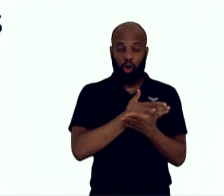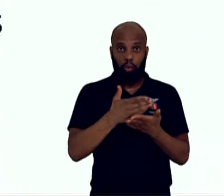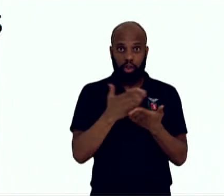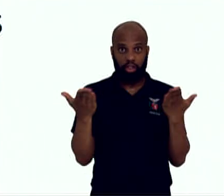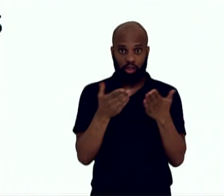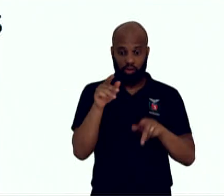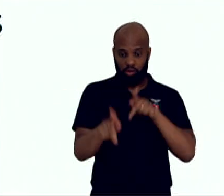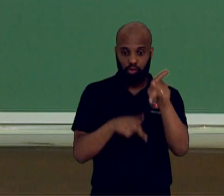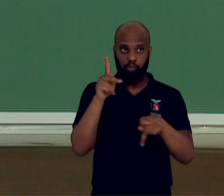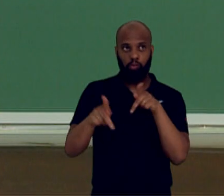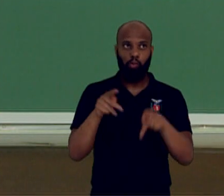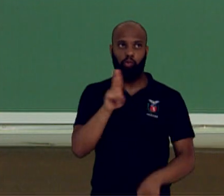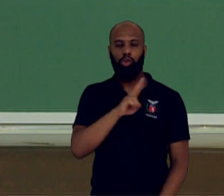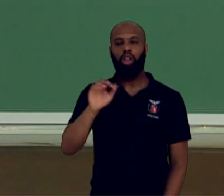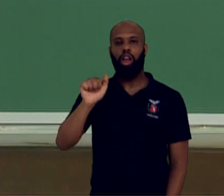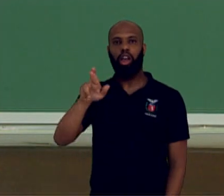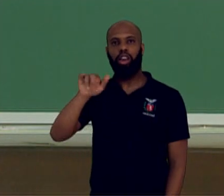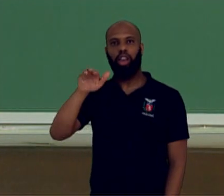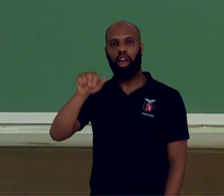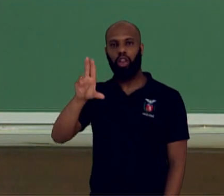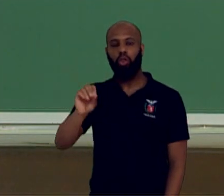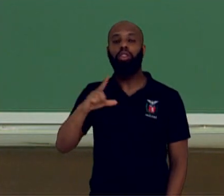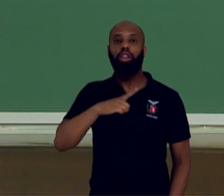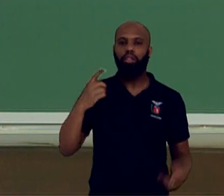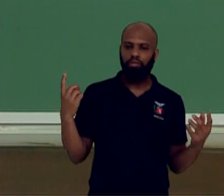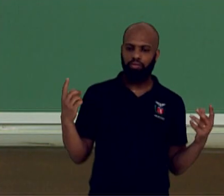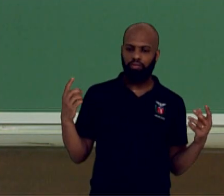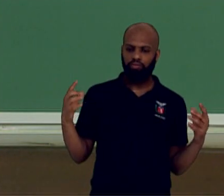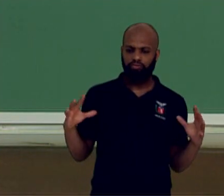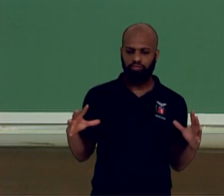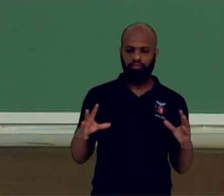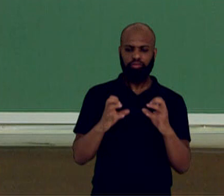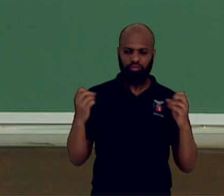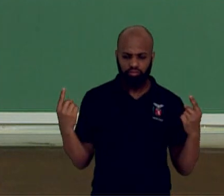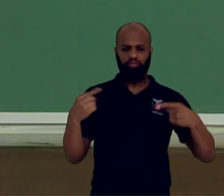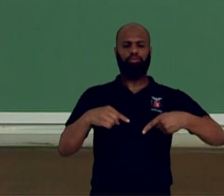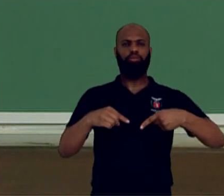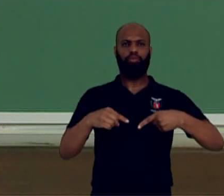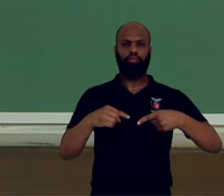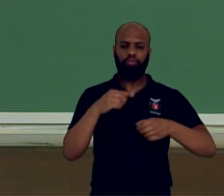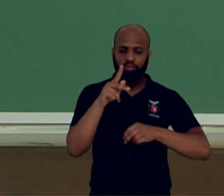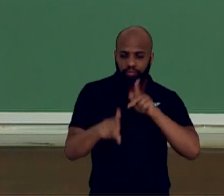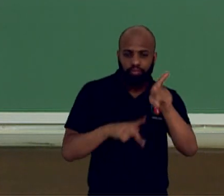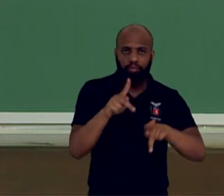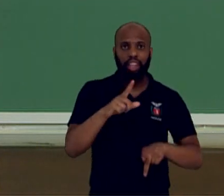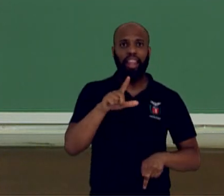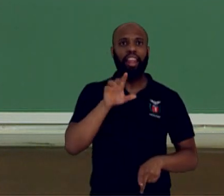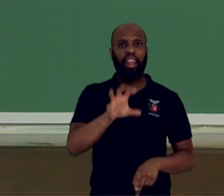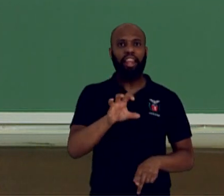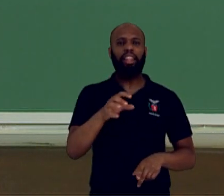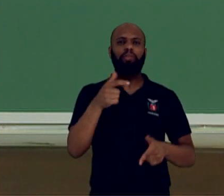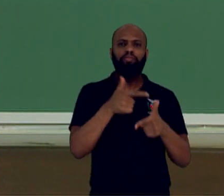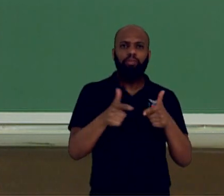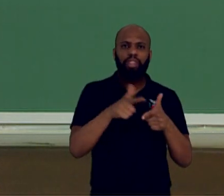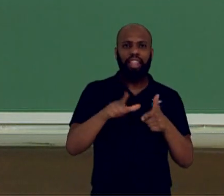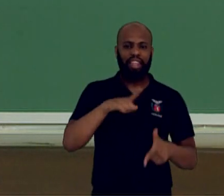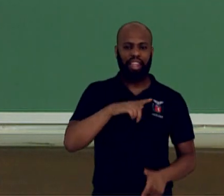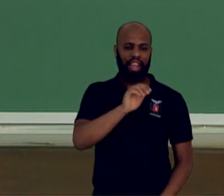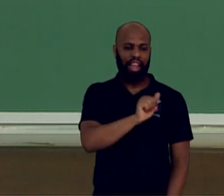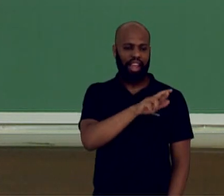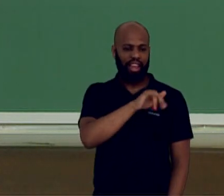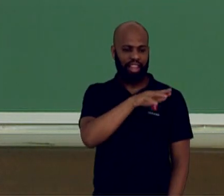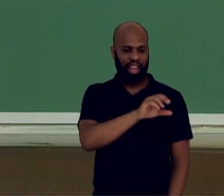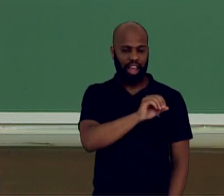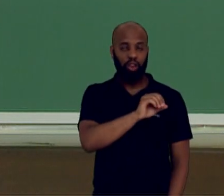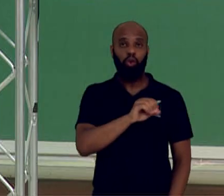ariano, que entra em conflitos com os povos nativos que estavam naquele lugar. Desses conflitos entre ariano, esse povo